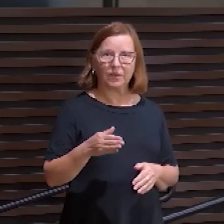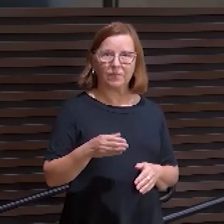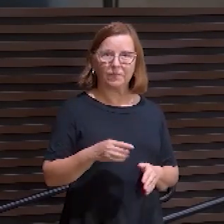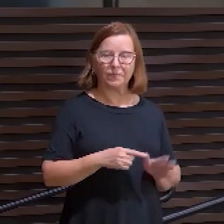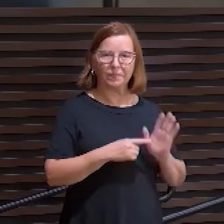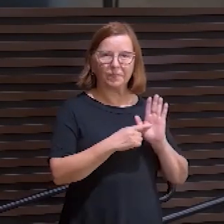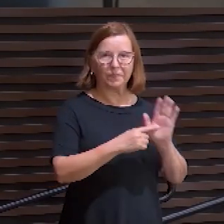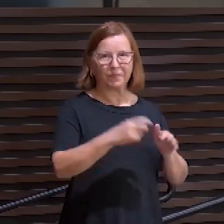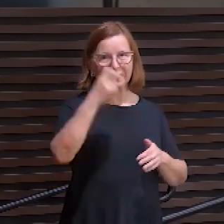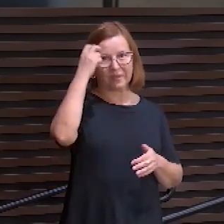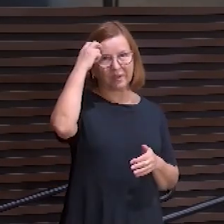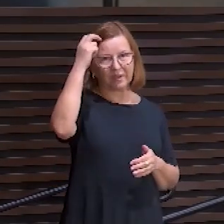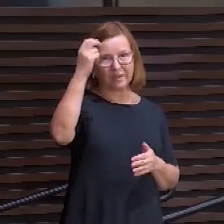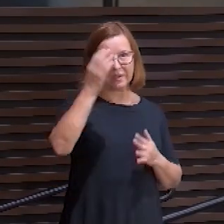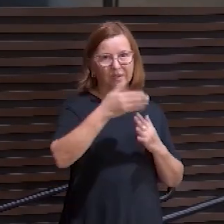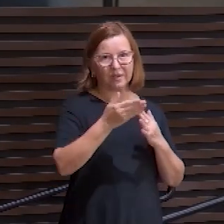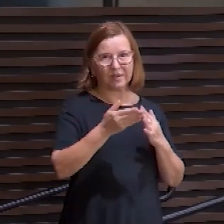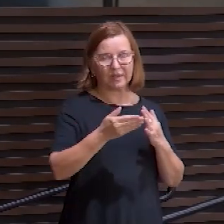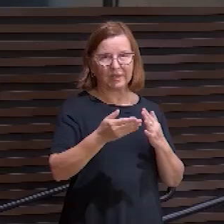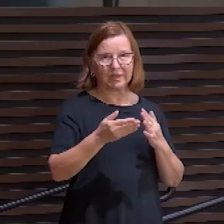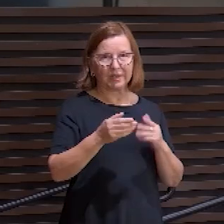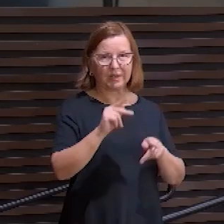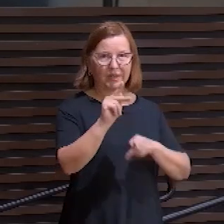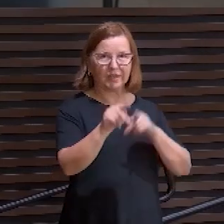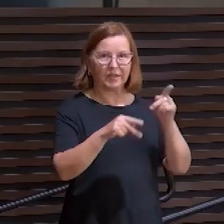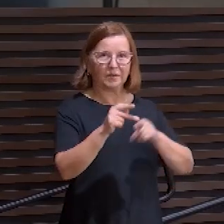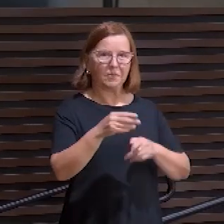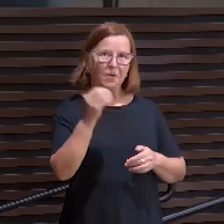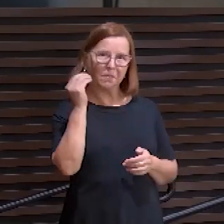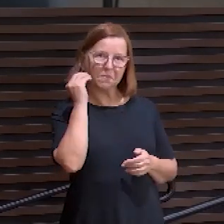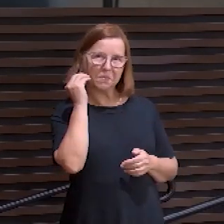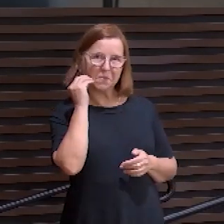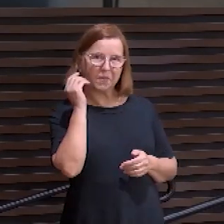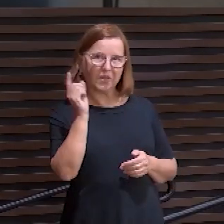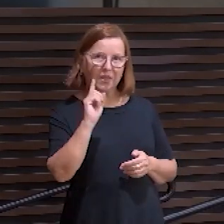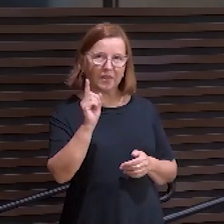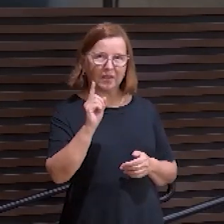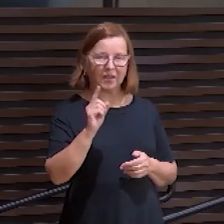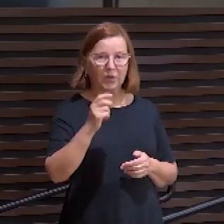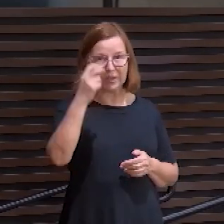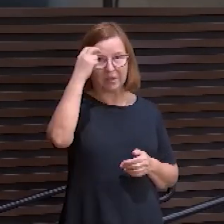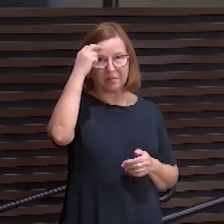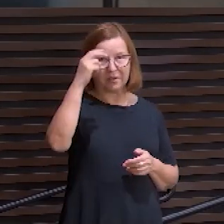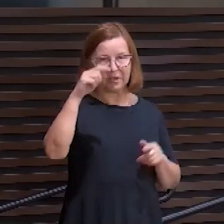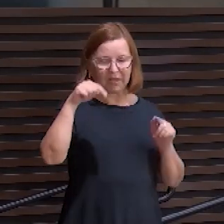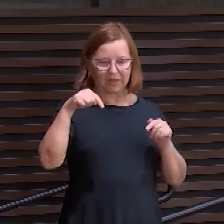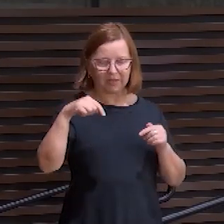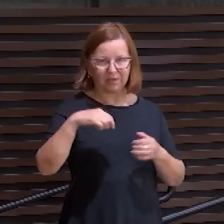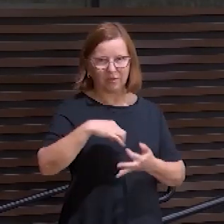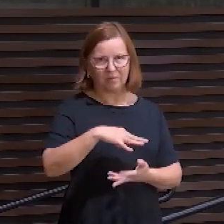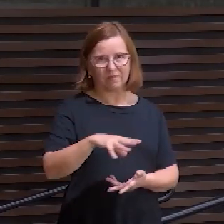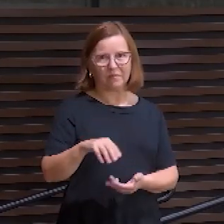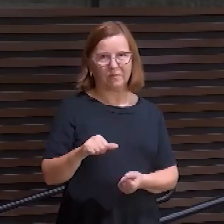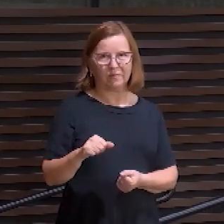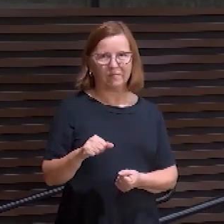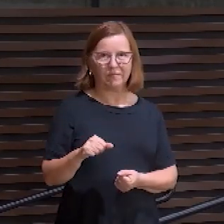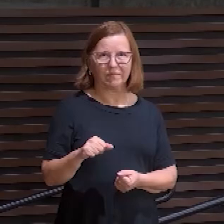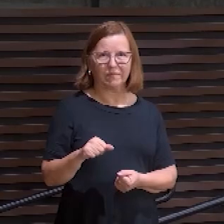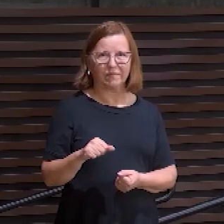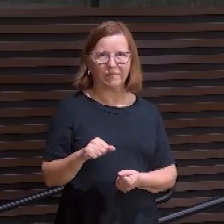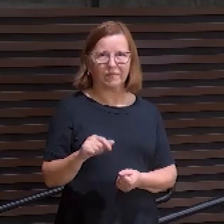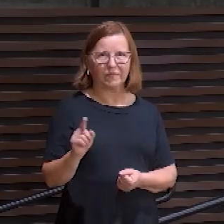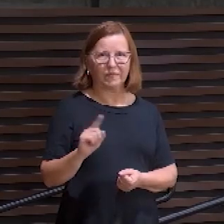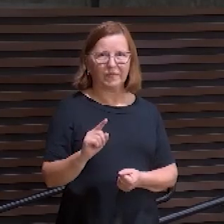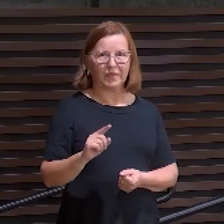expomos sabedoria entre os experimentados, não porém a sabedoria deste século, nem